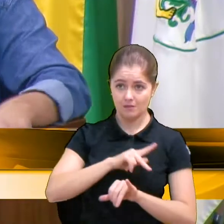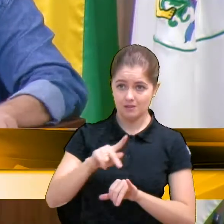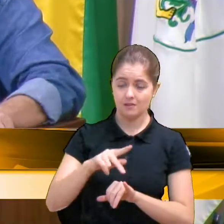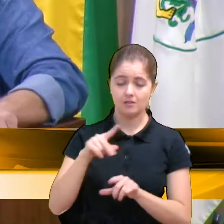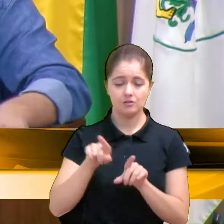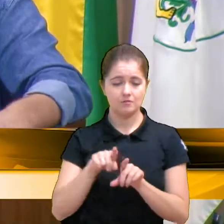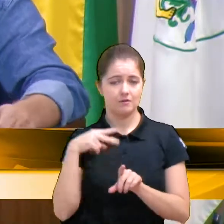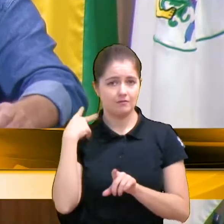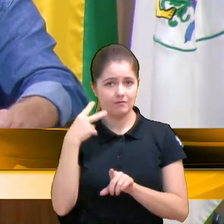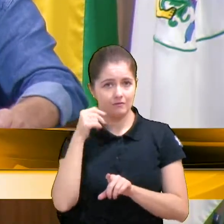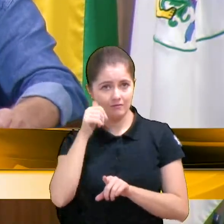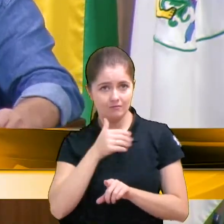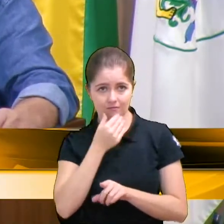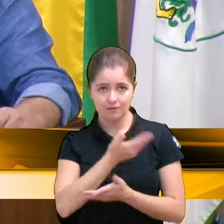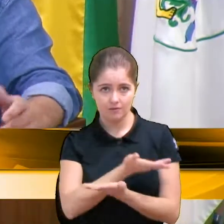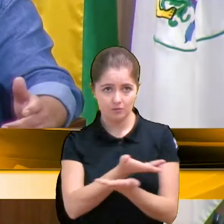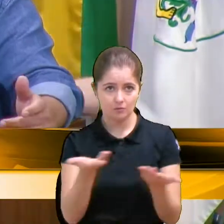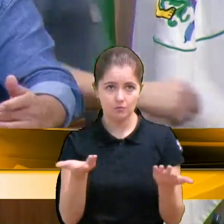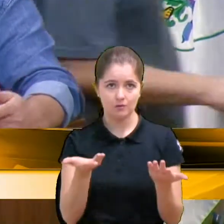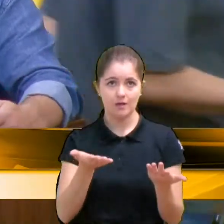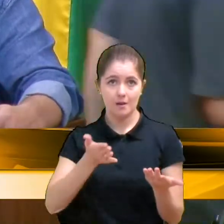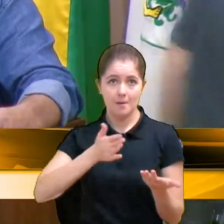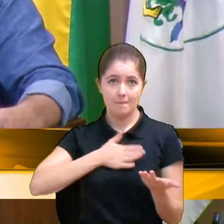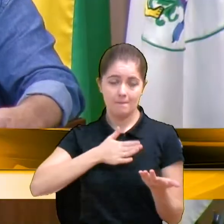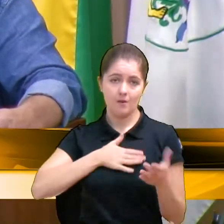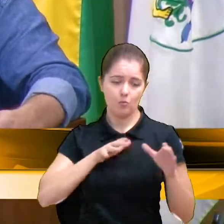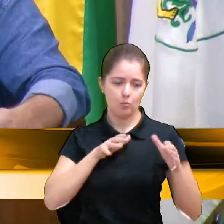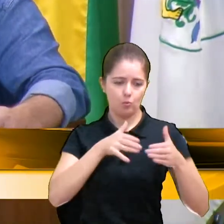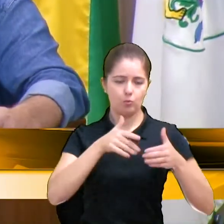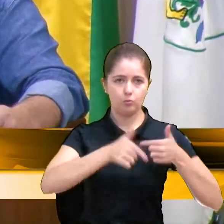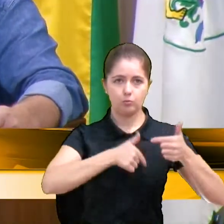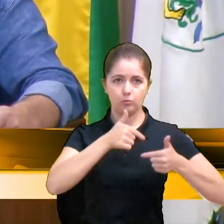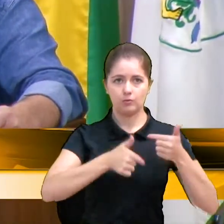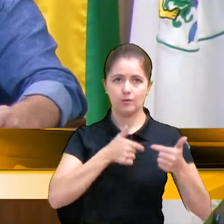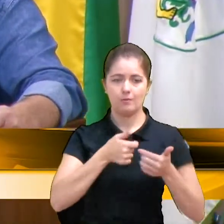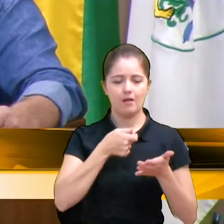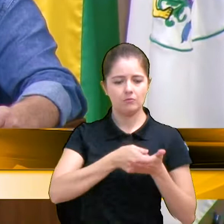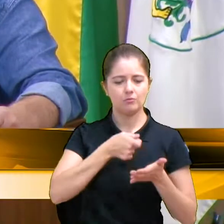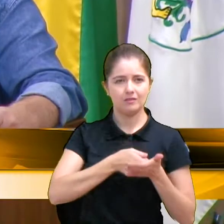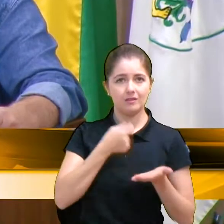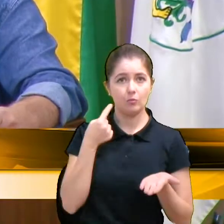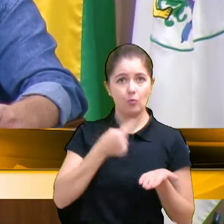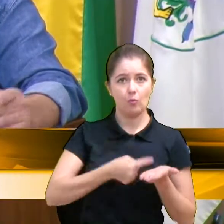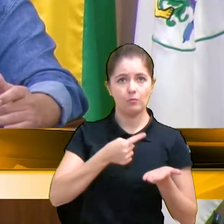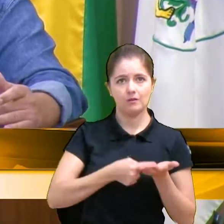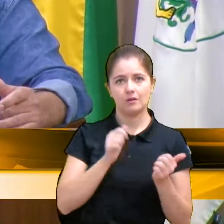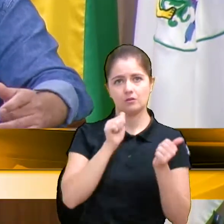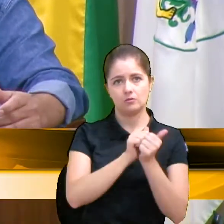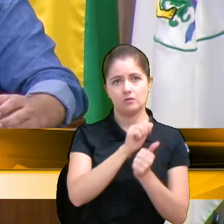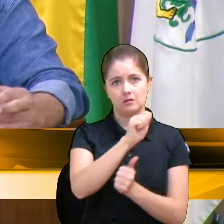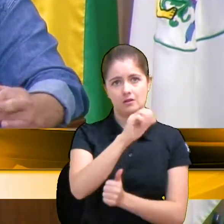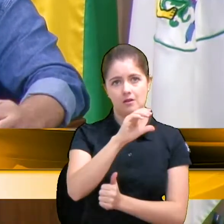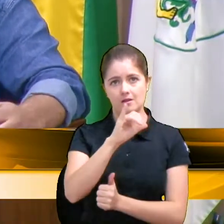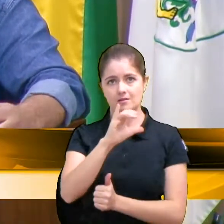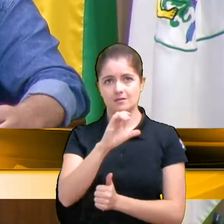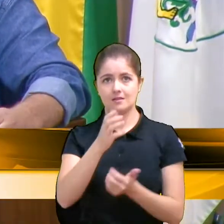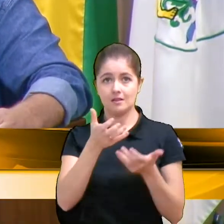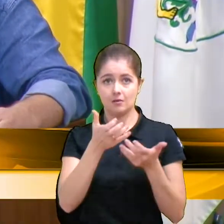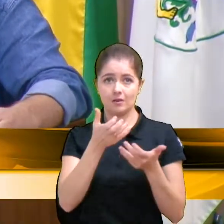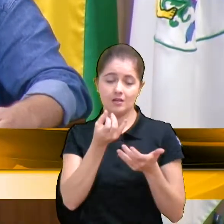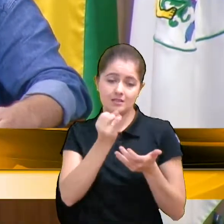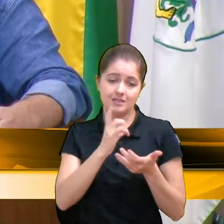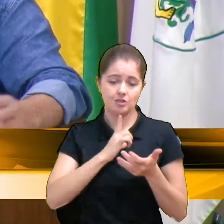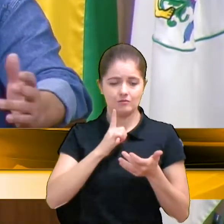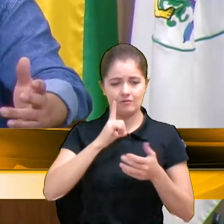senhores vereadores, que a minha assessoria está tentando uma agenda junto à SIC, aonde eu gostaria, o dia que tiver o dia e o